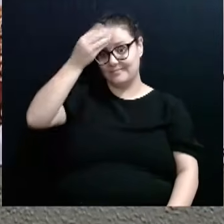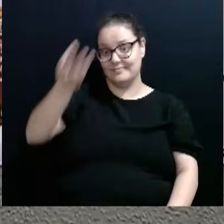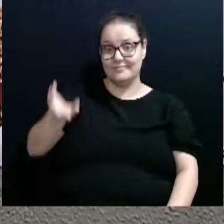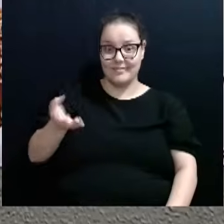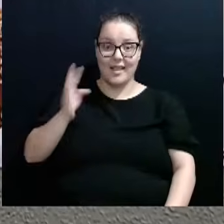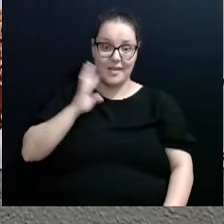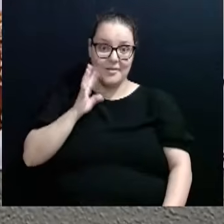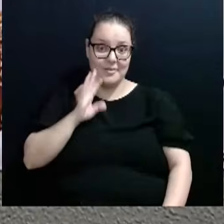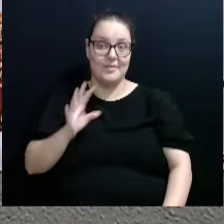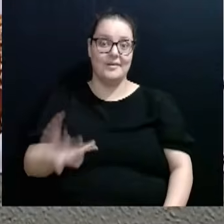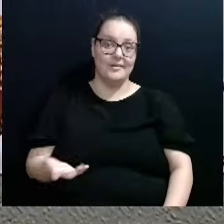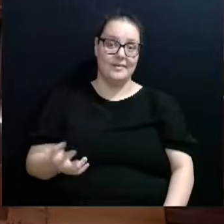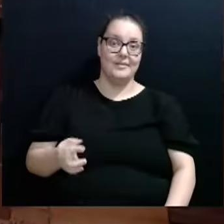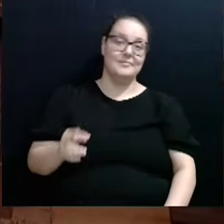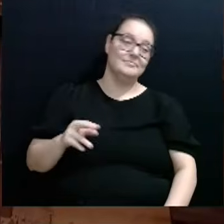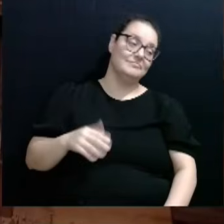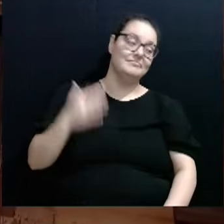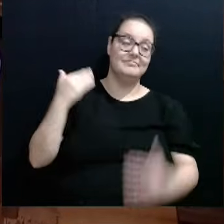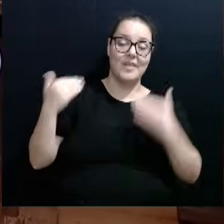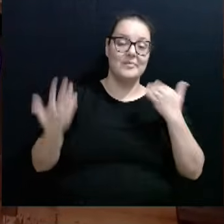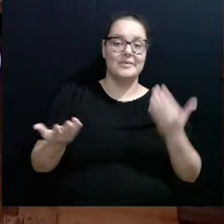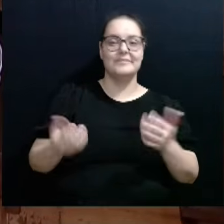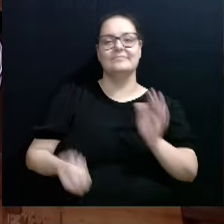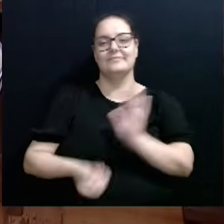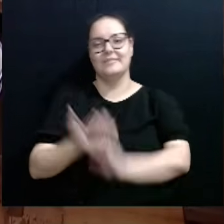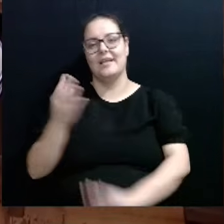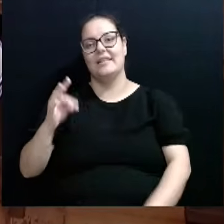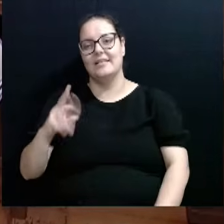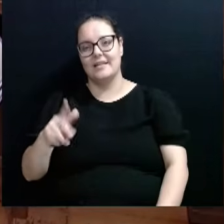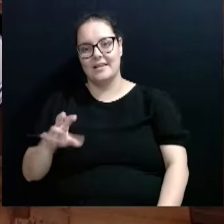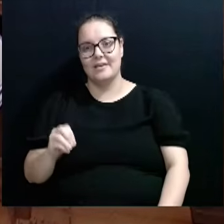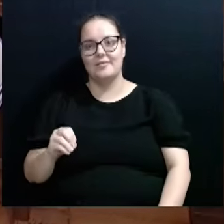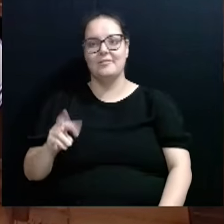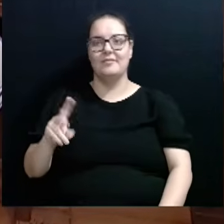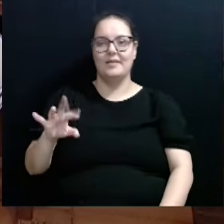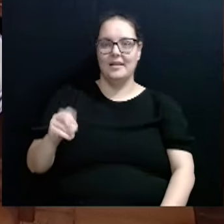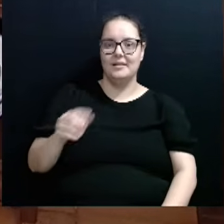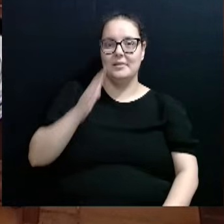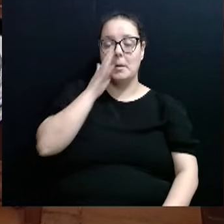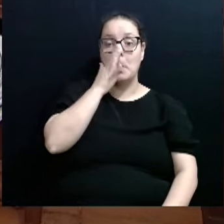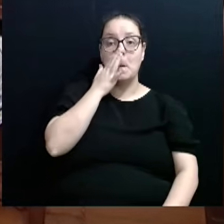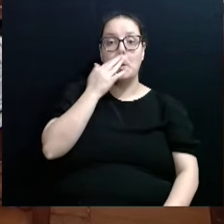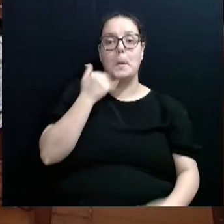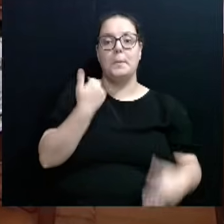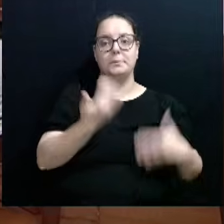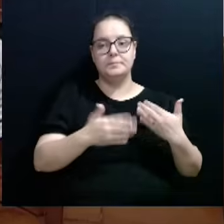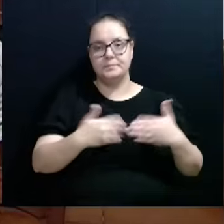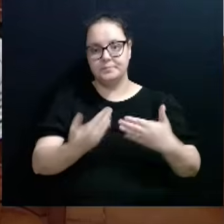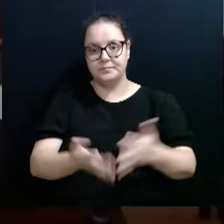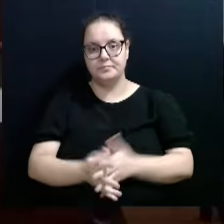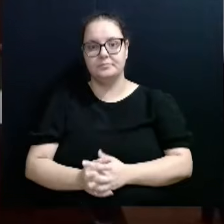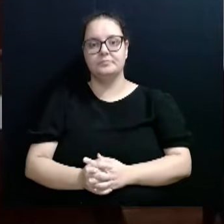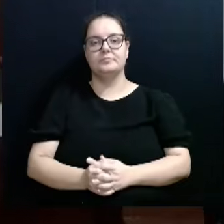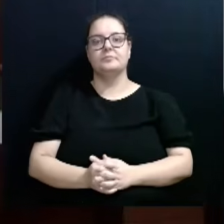ressonância, né? Então foi assim que surgiu. E aí eu fui tocando com